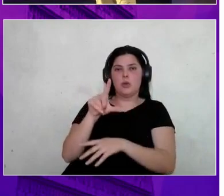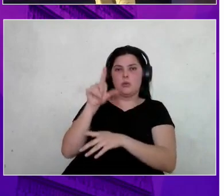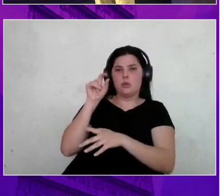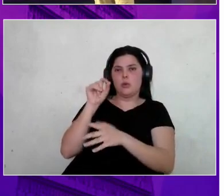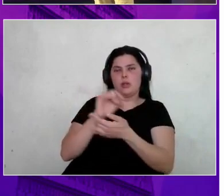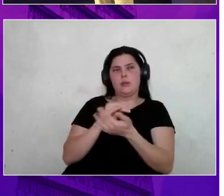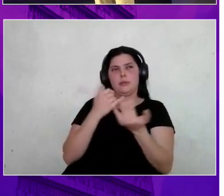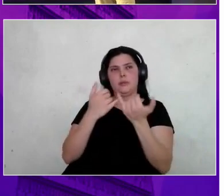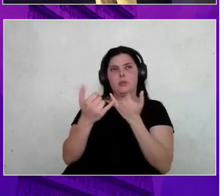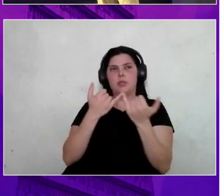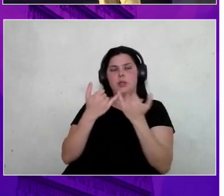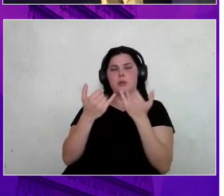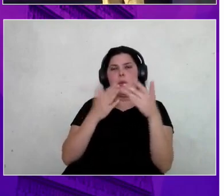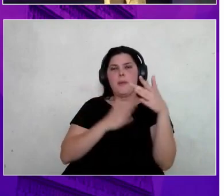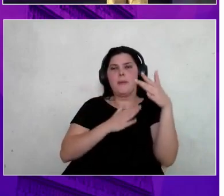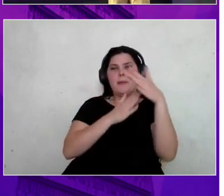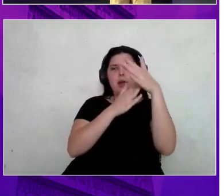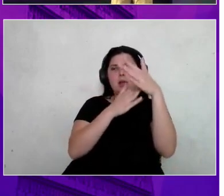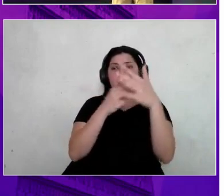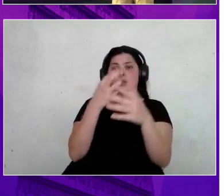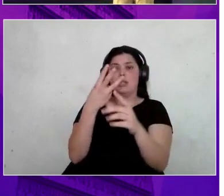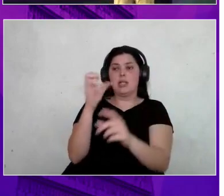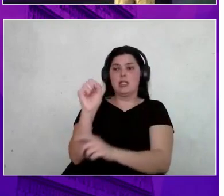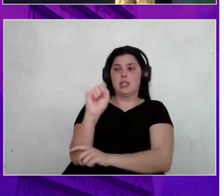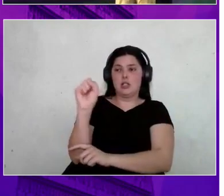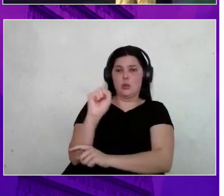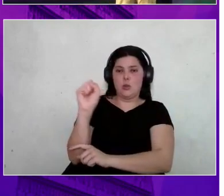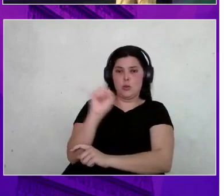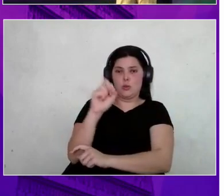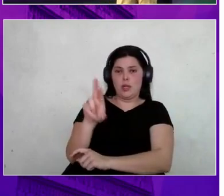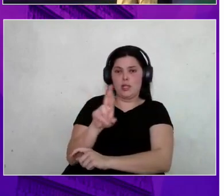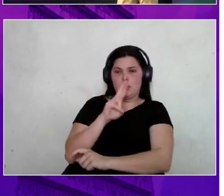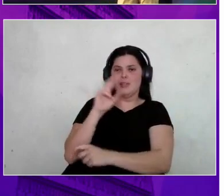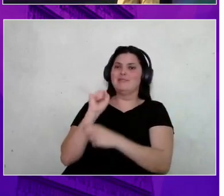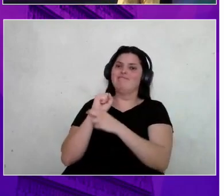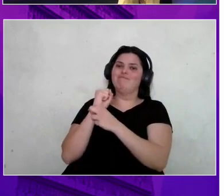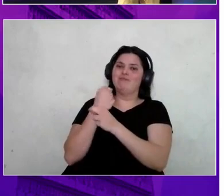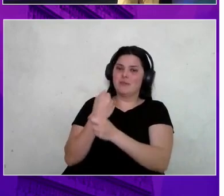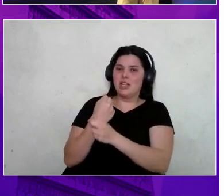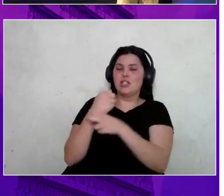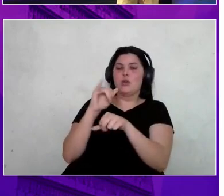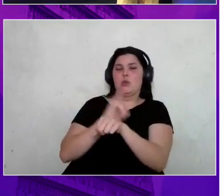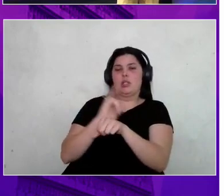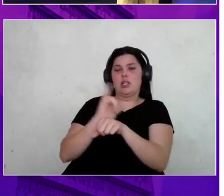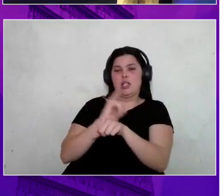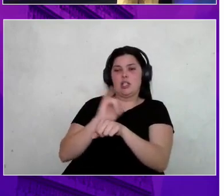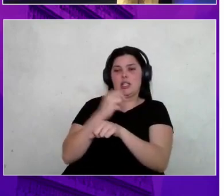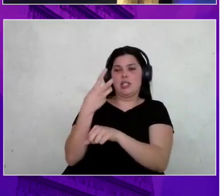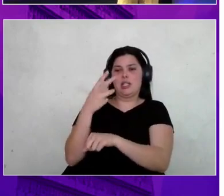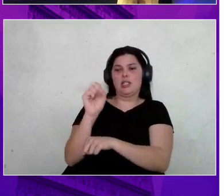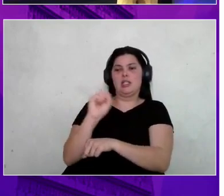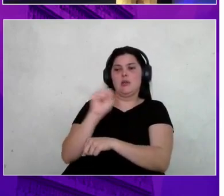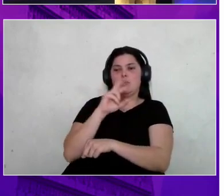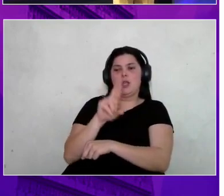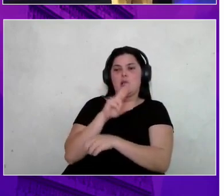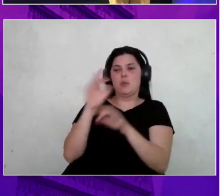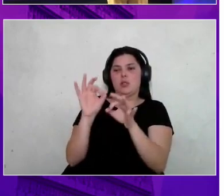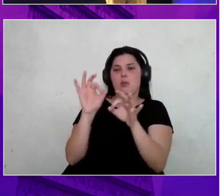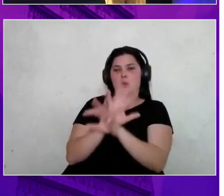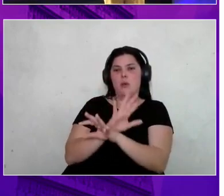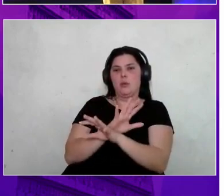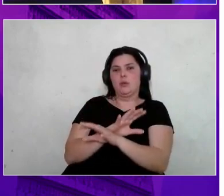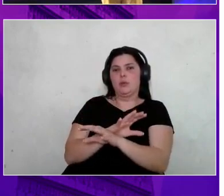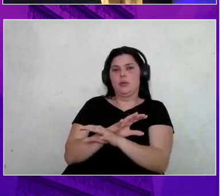que no máximo seriam 3 segundos, então a gente tem que garantir com os mecanismos que em 3 segundos aquilo é entregue dentro de um range,